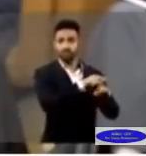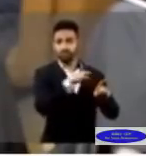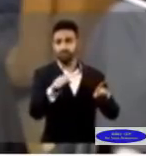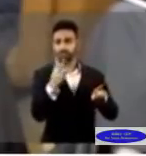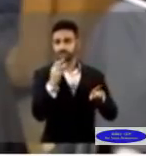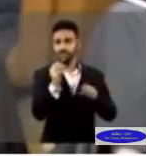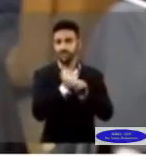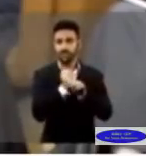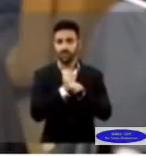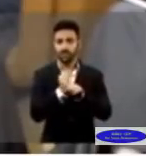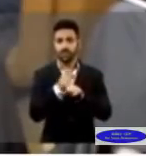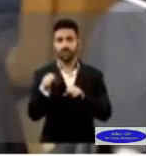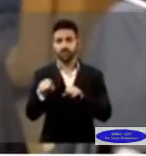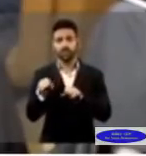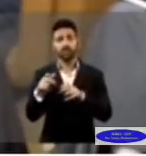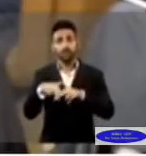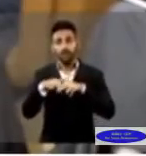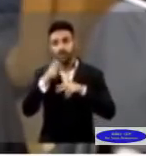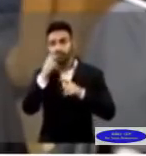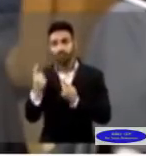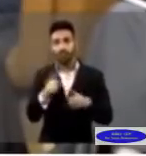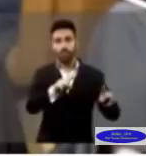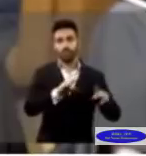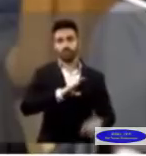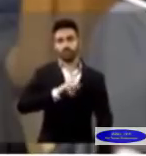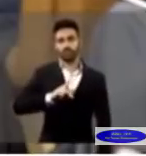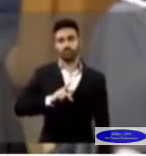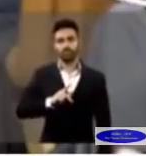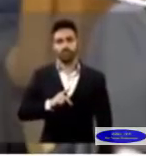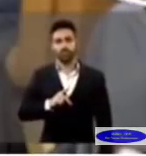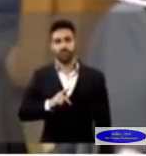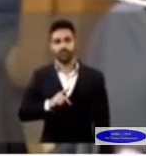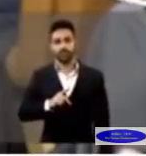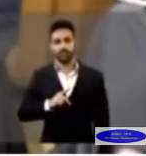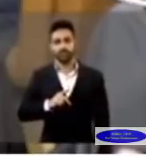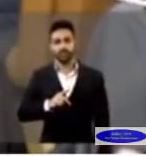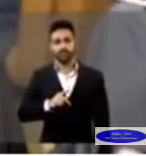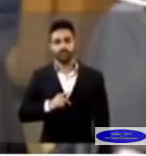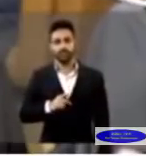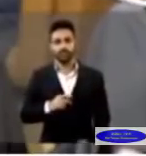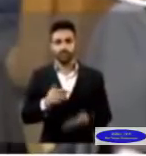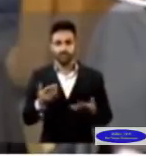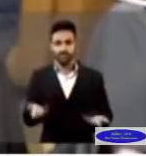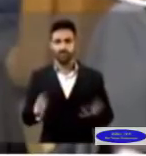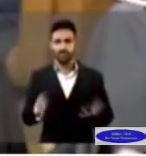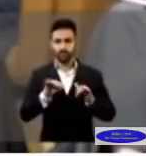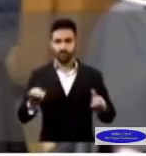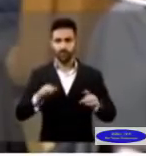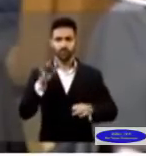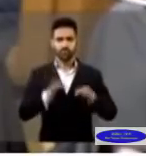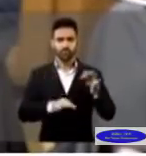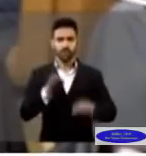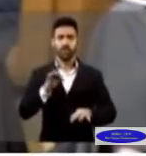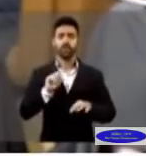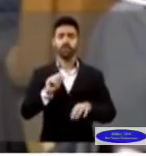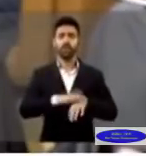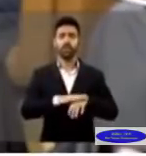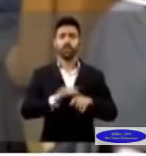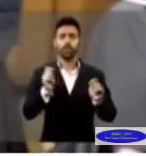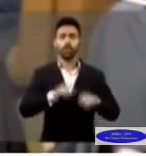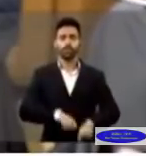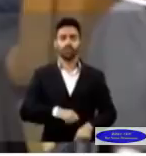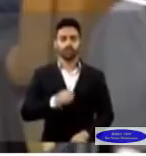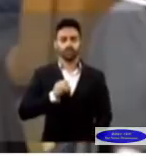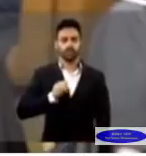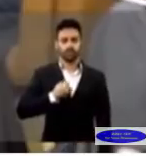do ano passado, a Corte Especial do STJ, à unanimidade, no julgamento do agravo